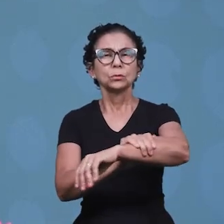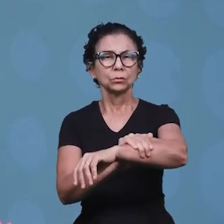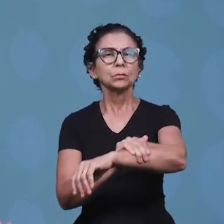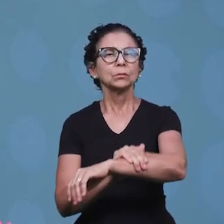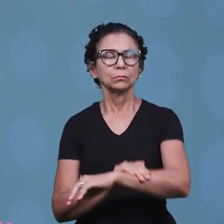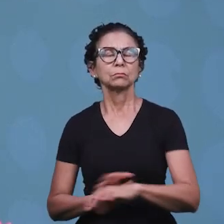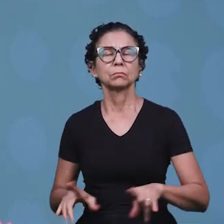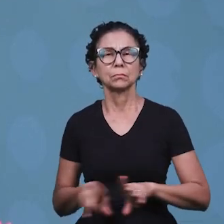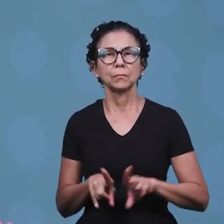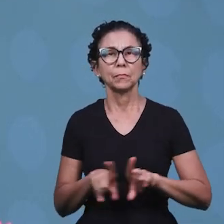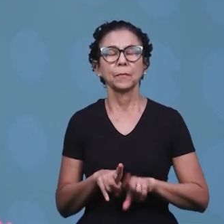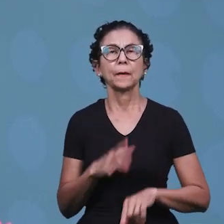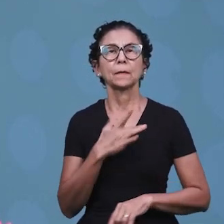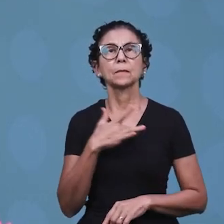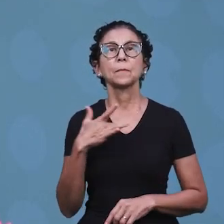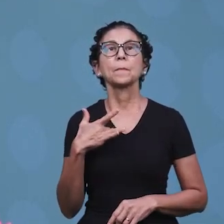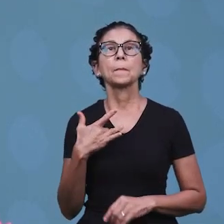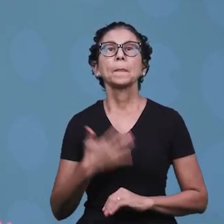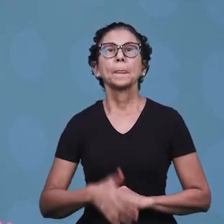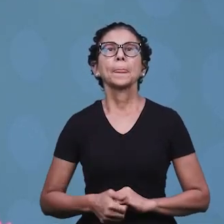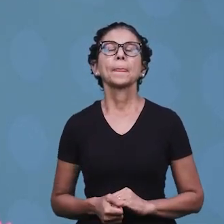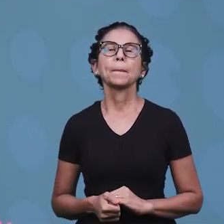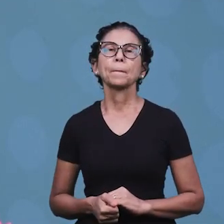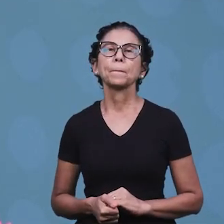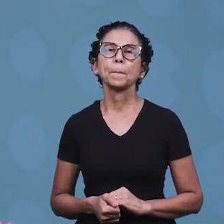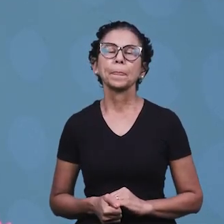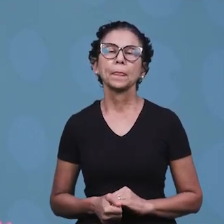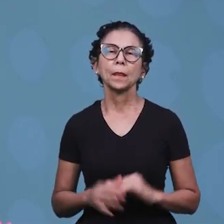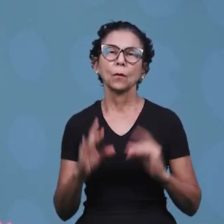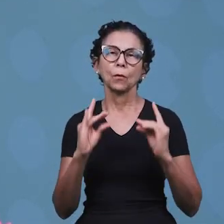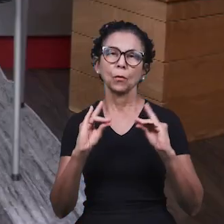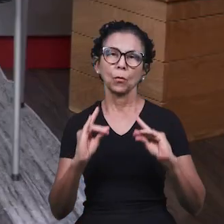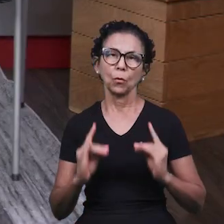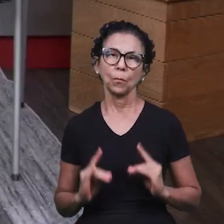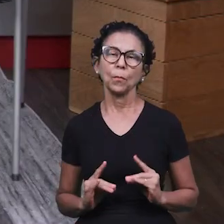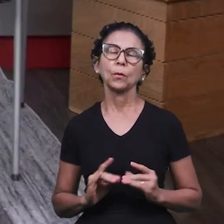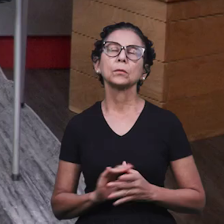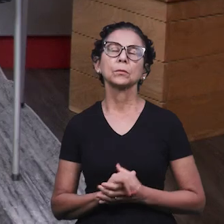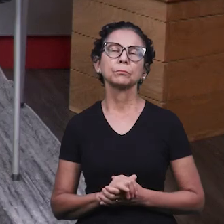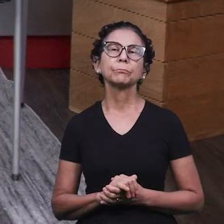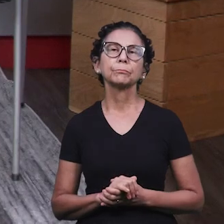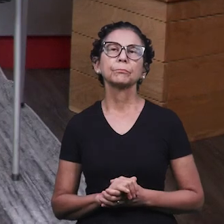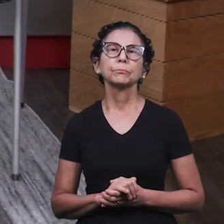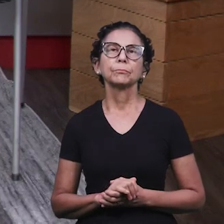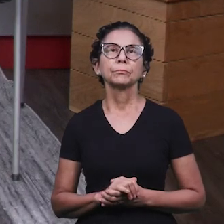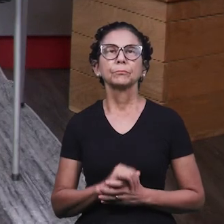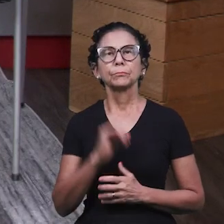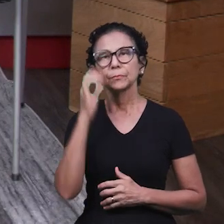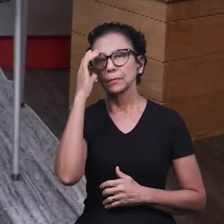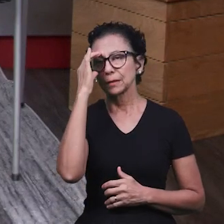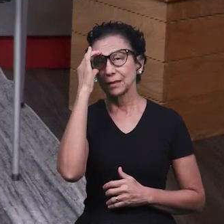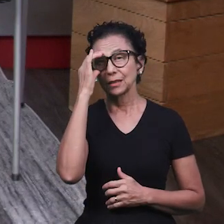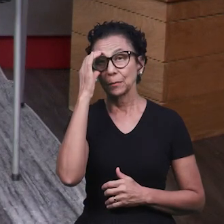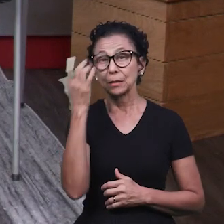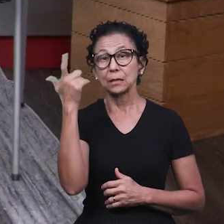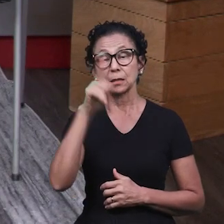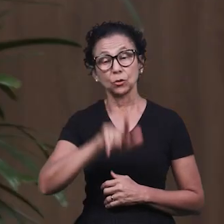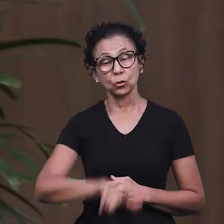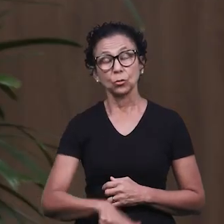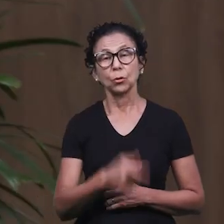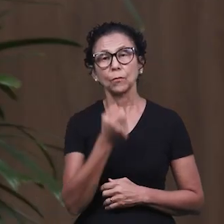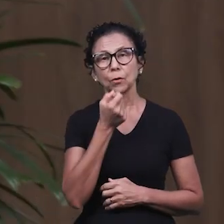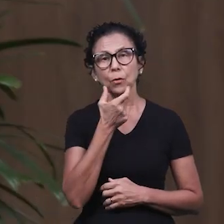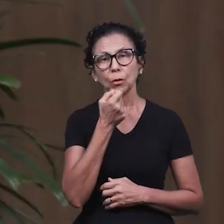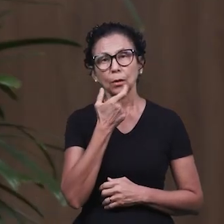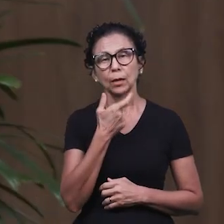e são esses hormônios que a gente tenta repor durante a reposição hormonal desse período.